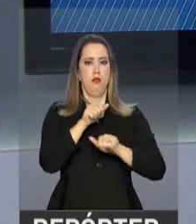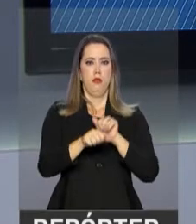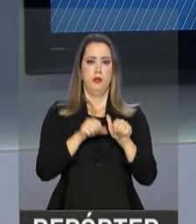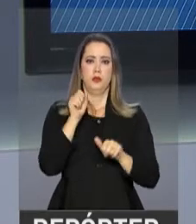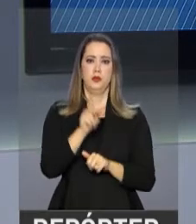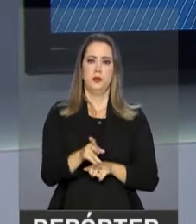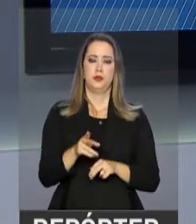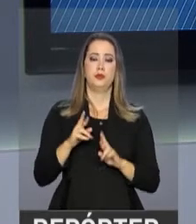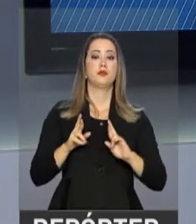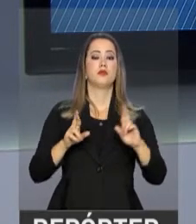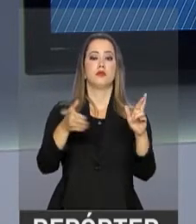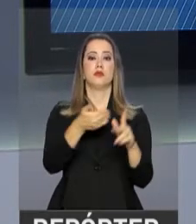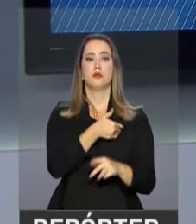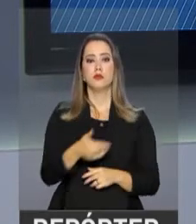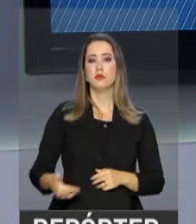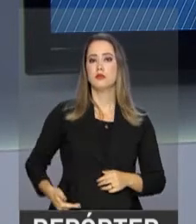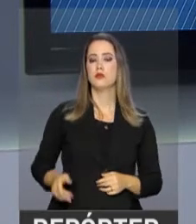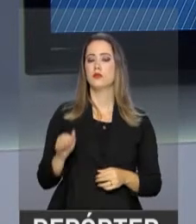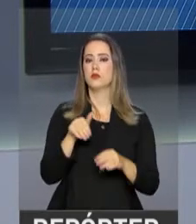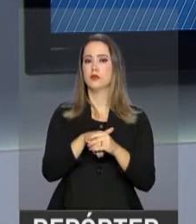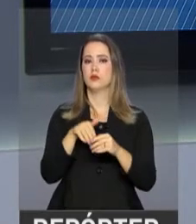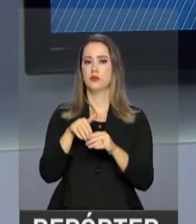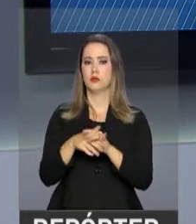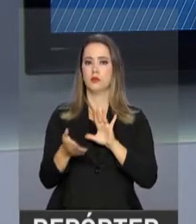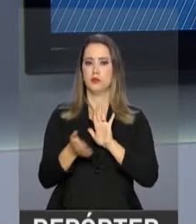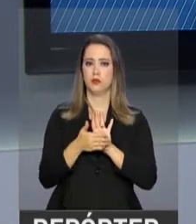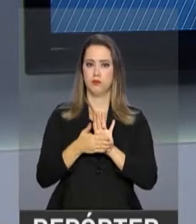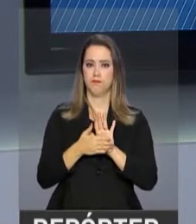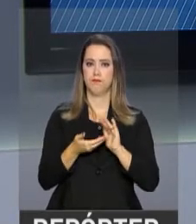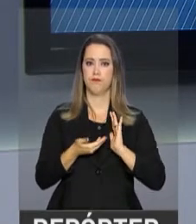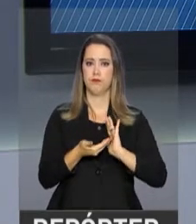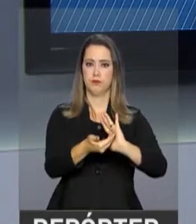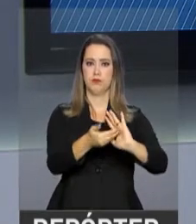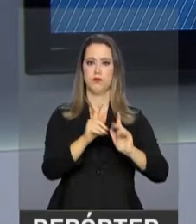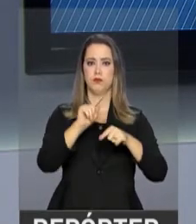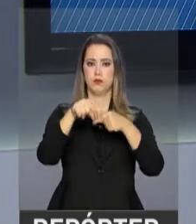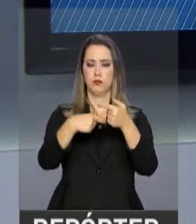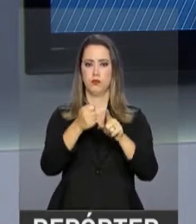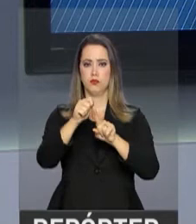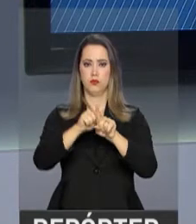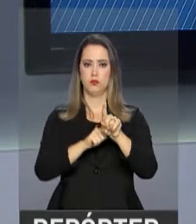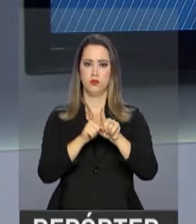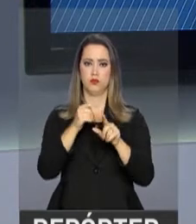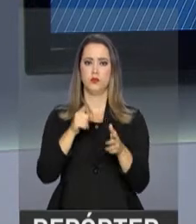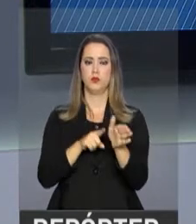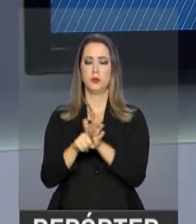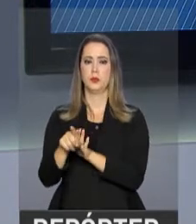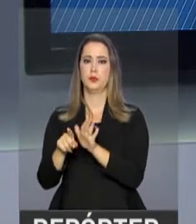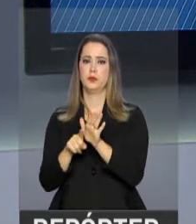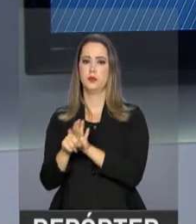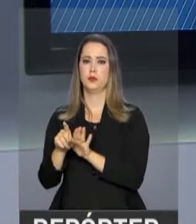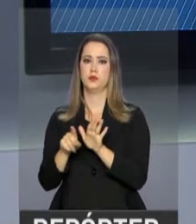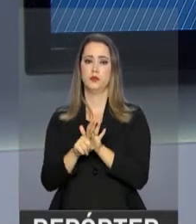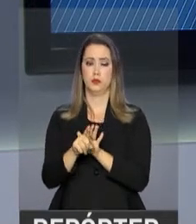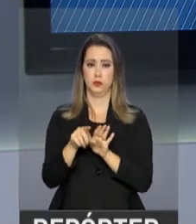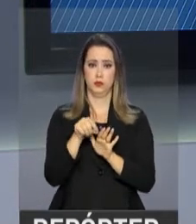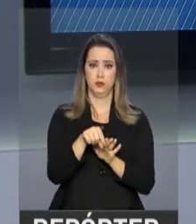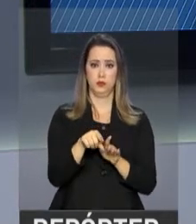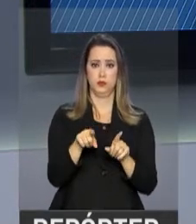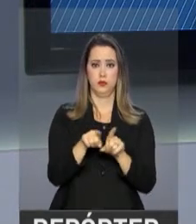a expectativa do governo é de que a proposta seja votada na câmara dos deputados no próximo mês uma pesquisa realizada